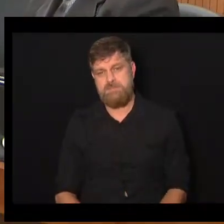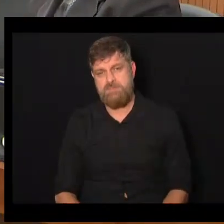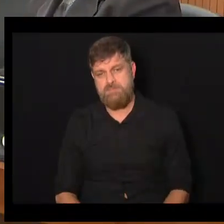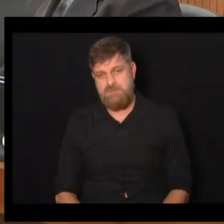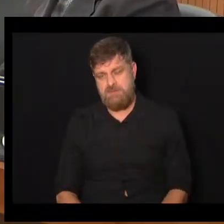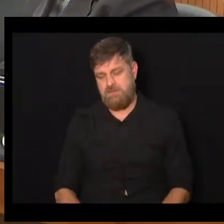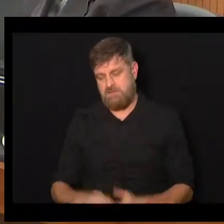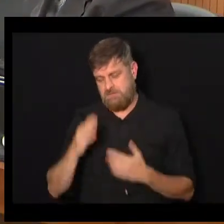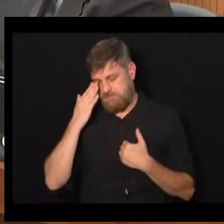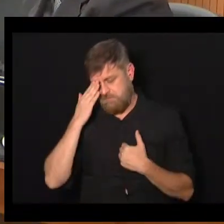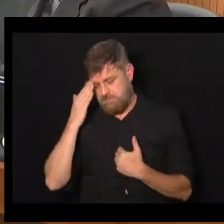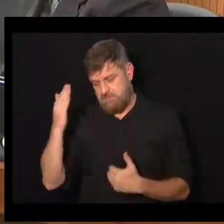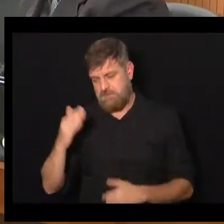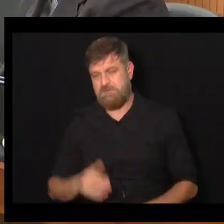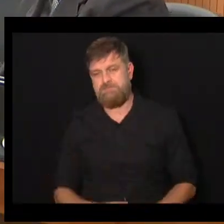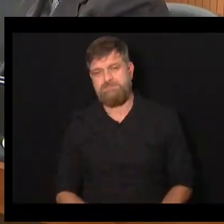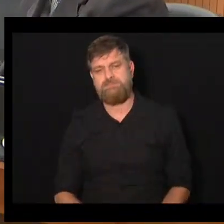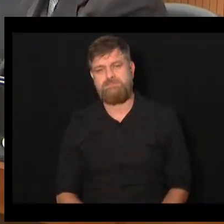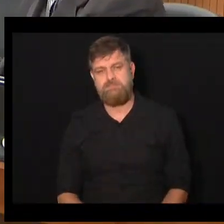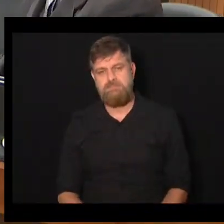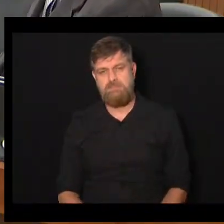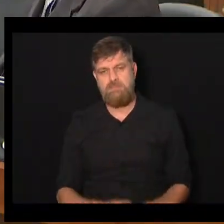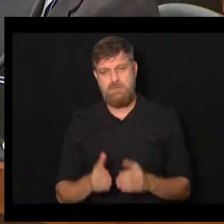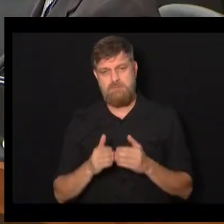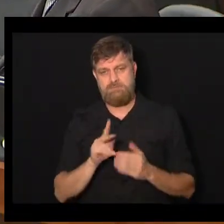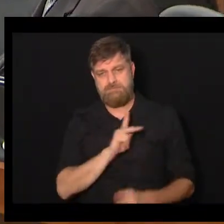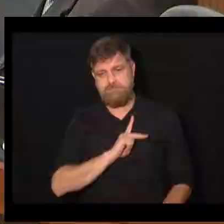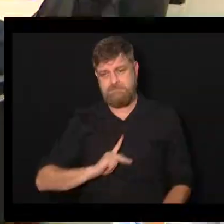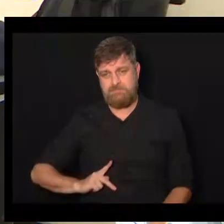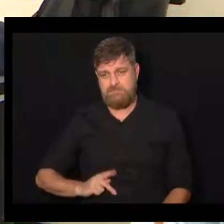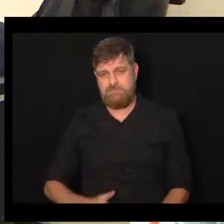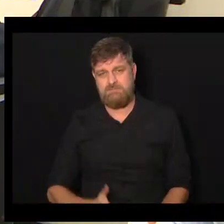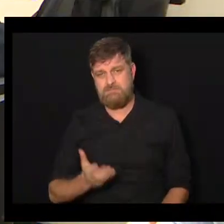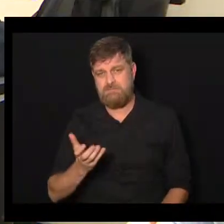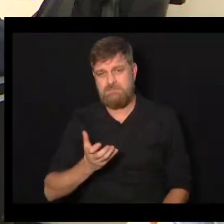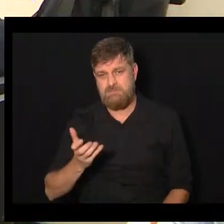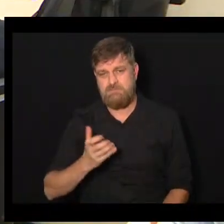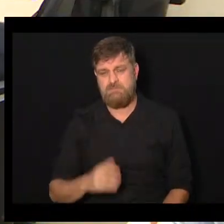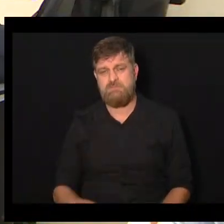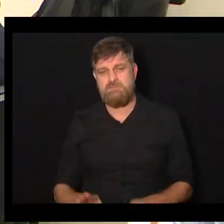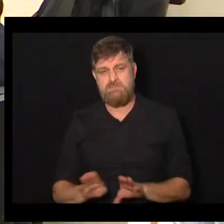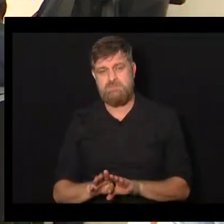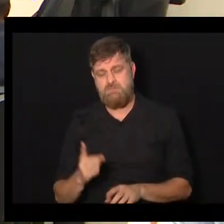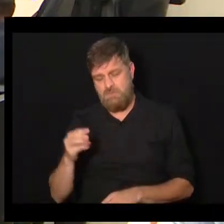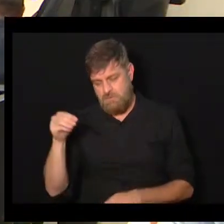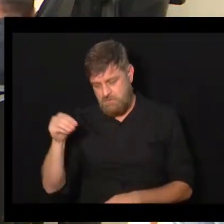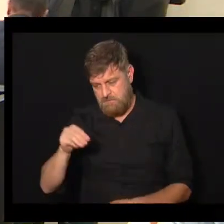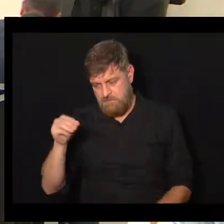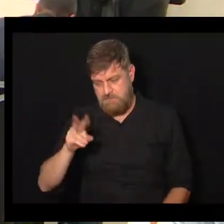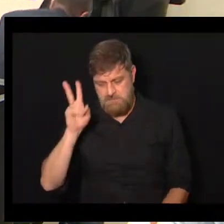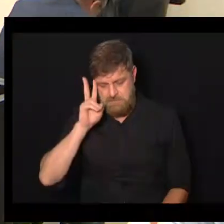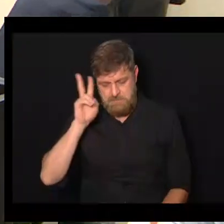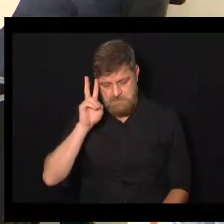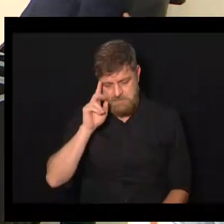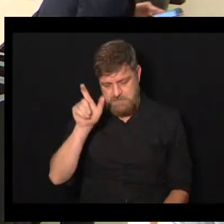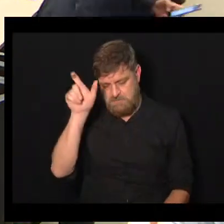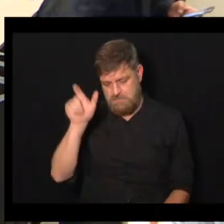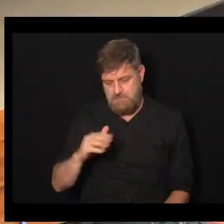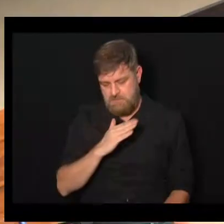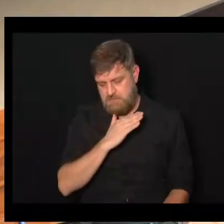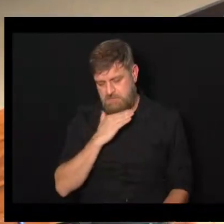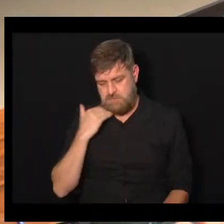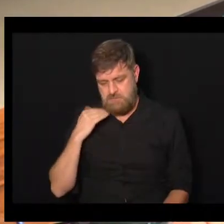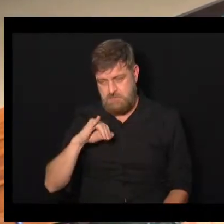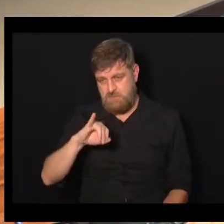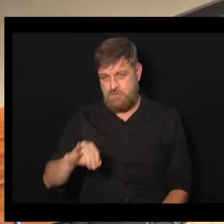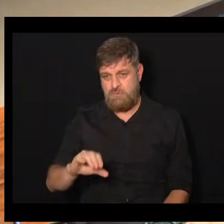Obrigado, vereador Gustavo Pita. Pela vereador, ordem, presidente. Pois não, vereador Nelson. Só gostaria que consignasse um minuto de silêncio ao doutor José